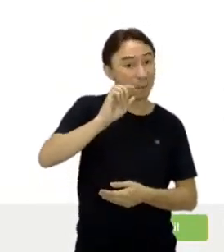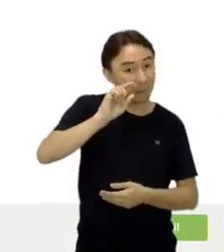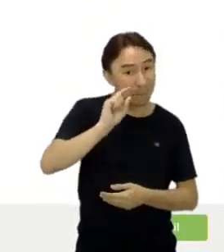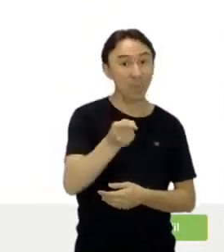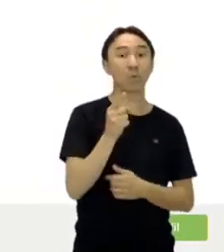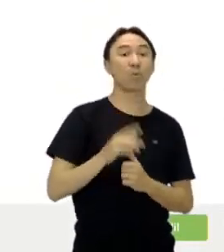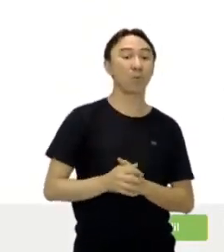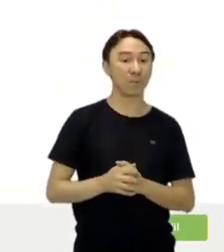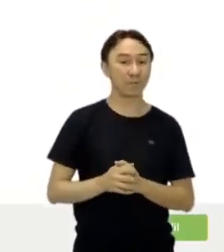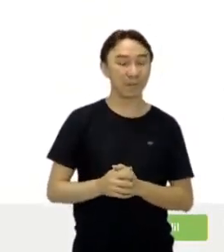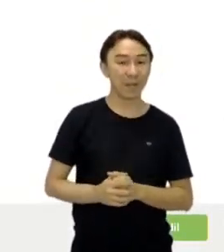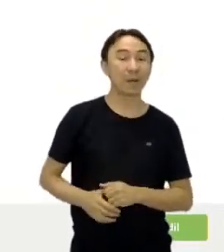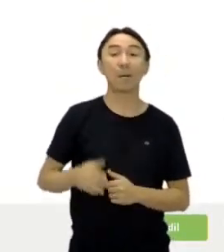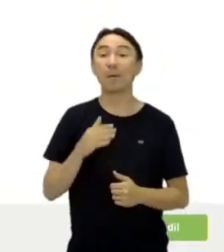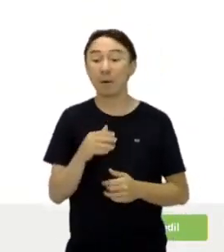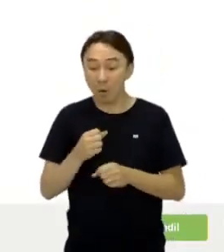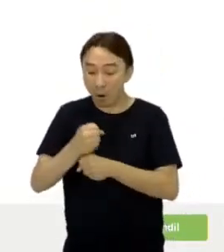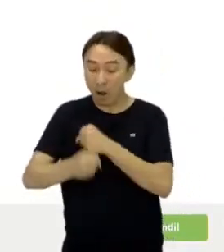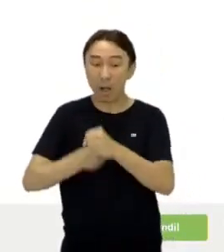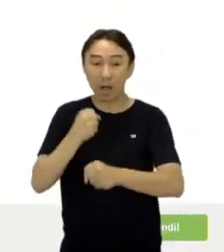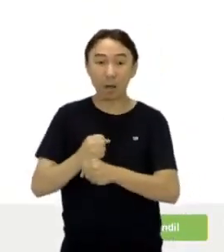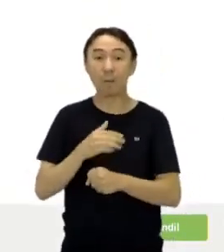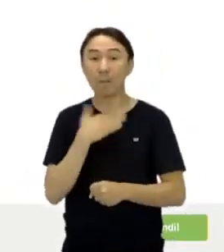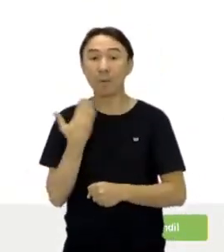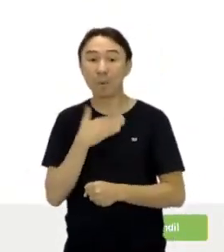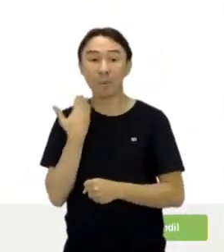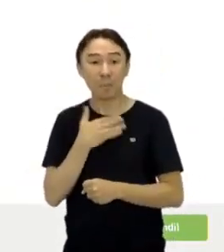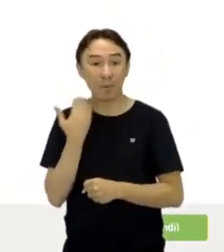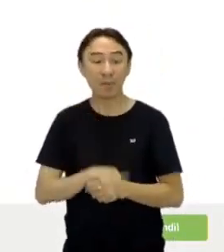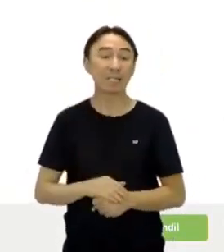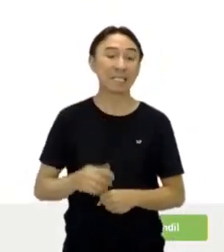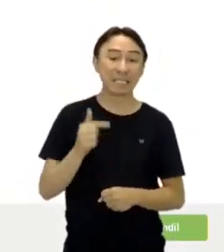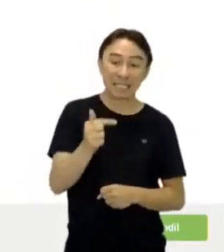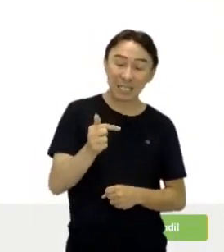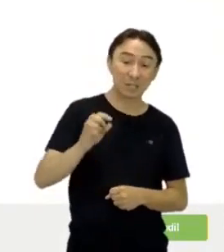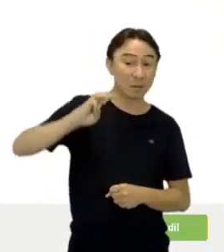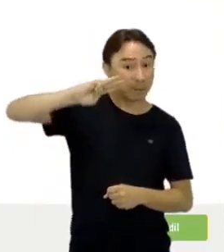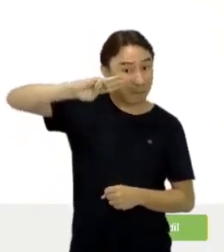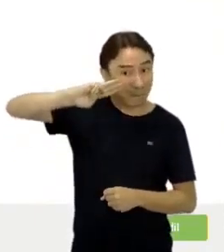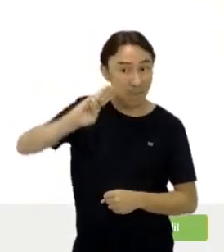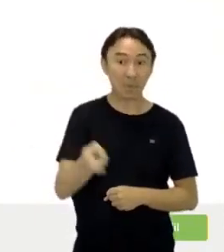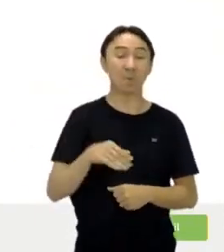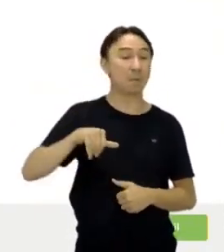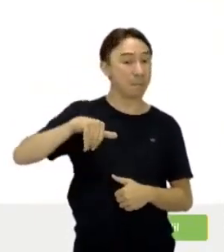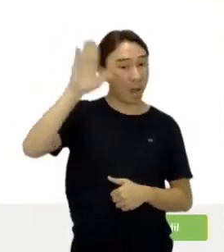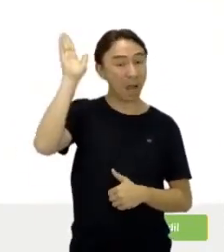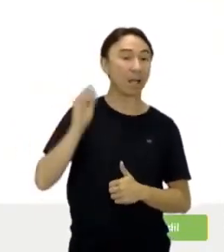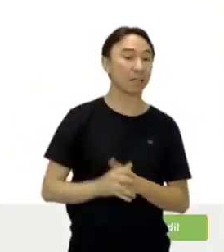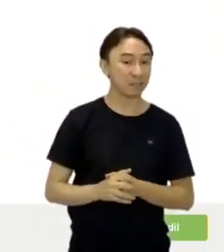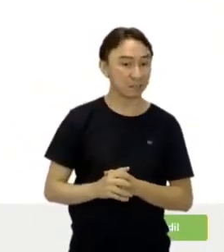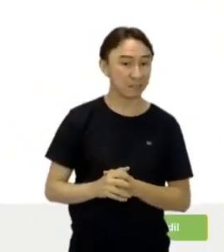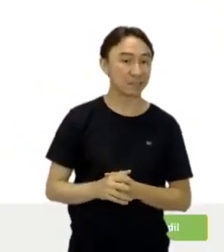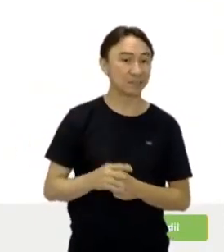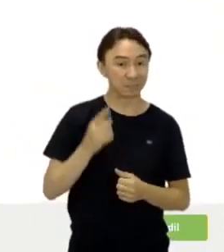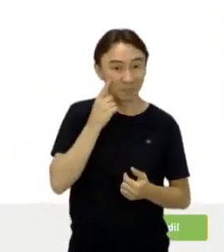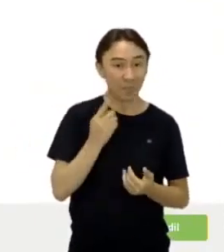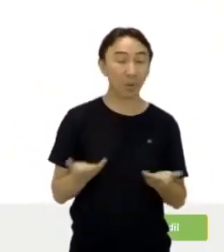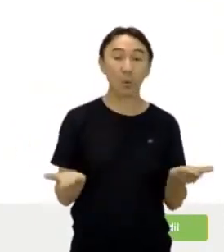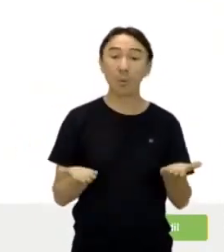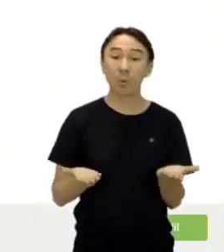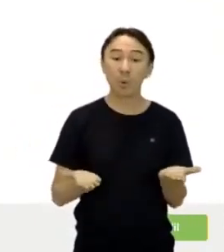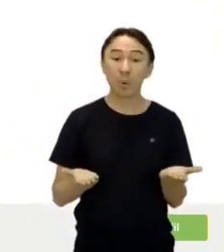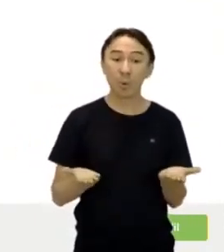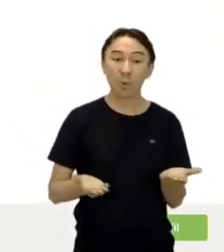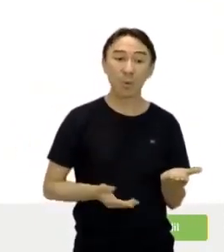aí já ultrapassou aí mais de 7.640.000, crescimento populacional só hoje, né,